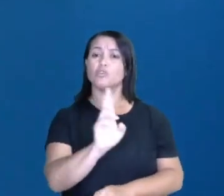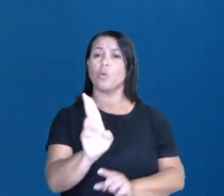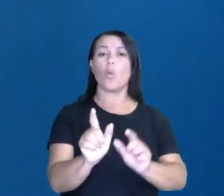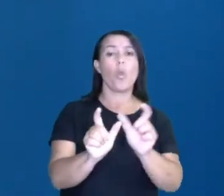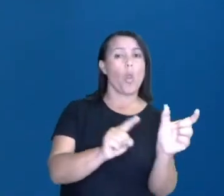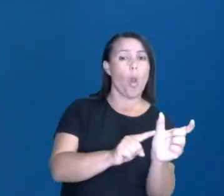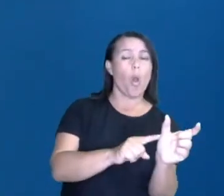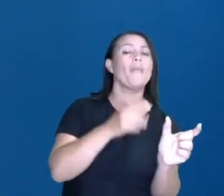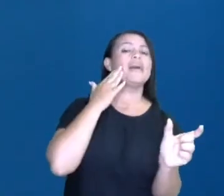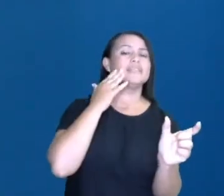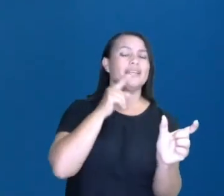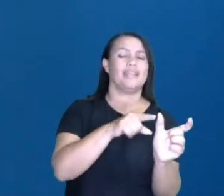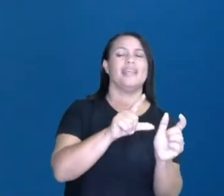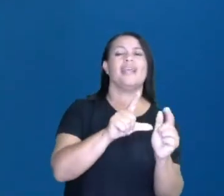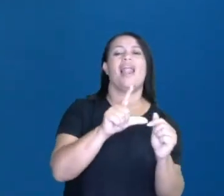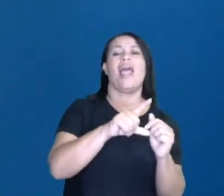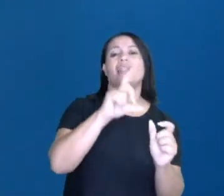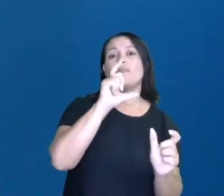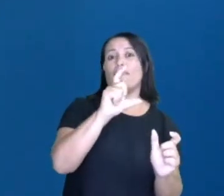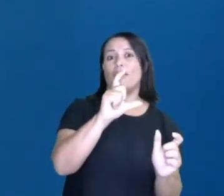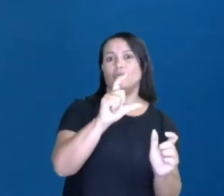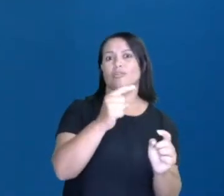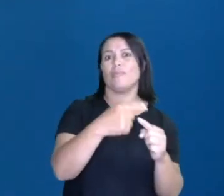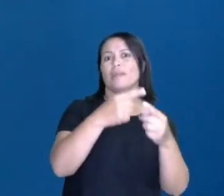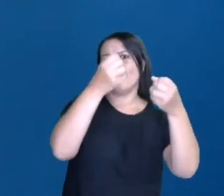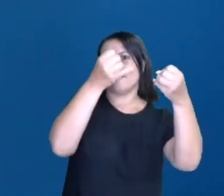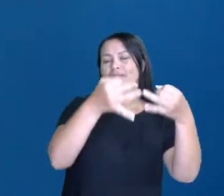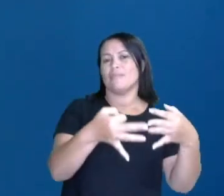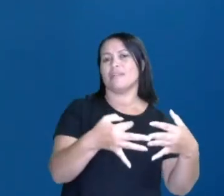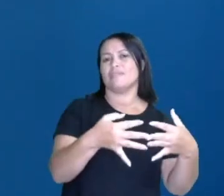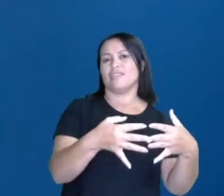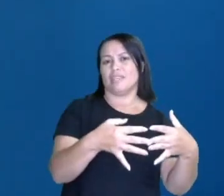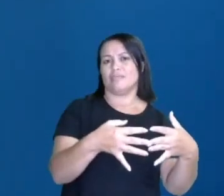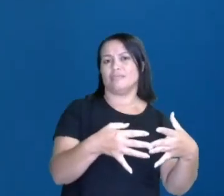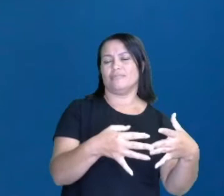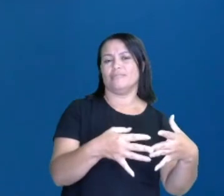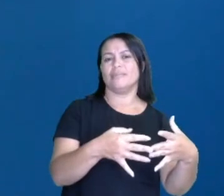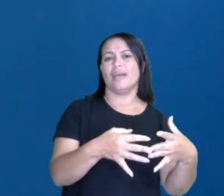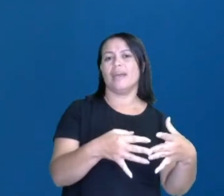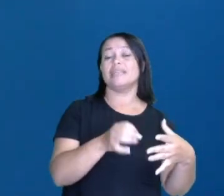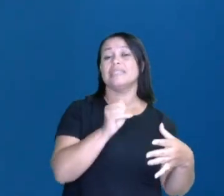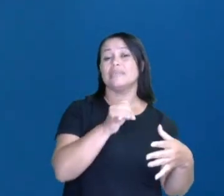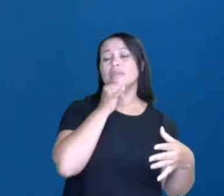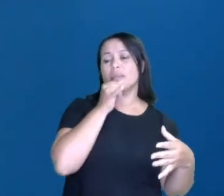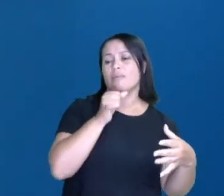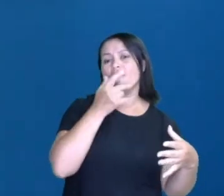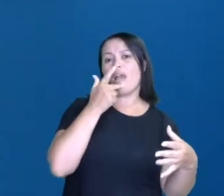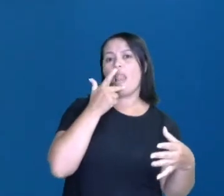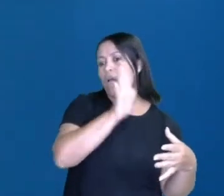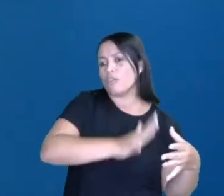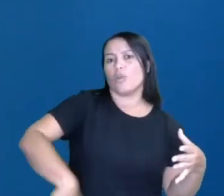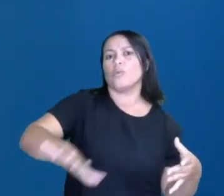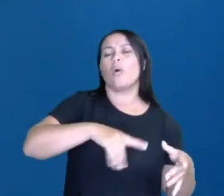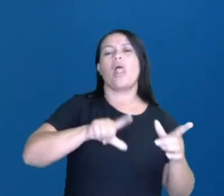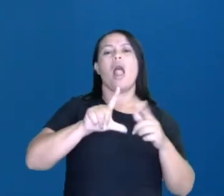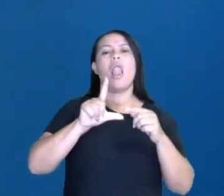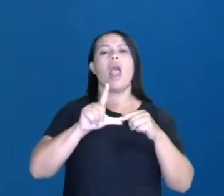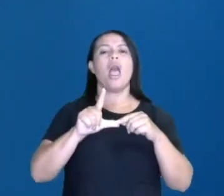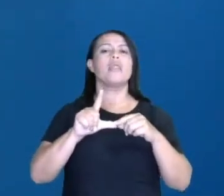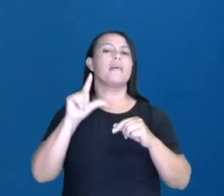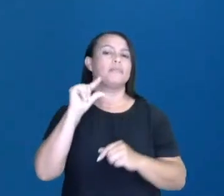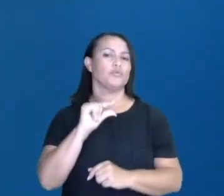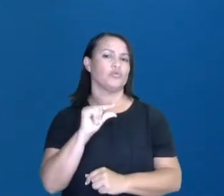seria grafado com a letra maiúscula, porque ele especifica, tá certo? Se generaliza, letra